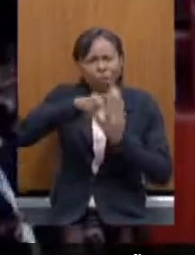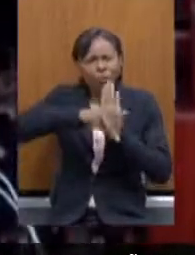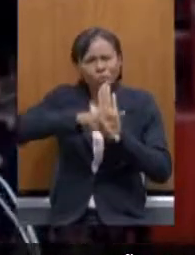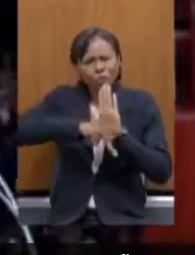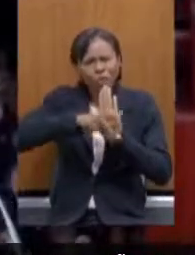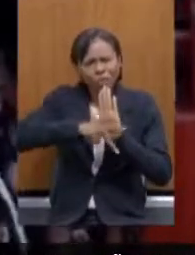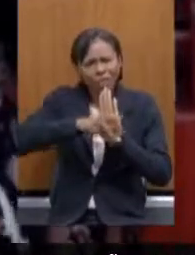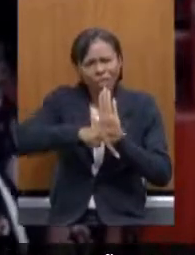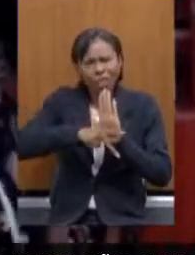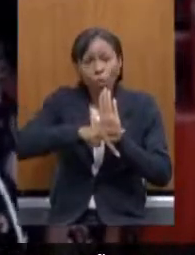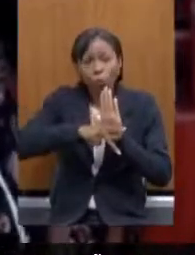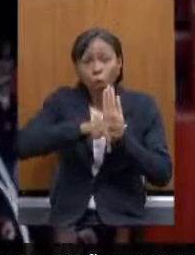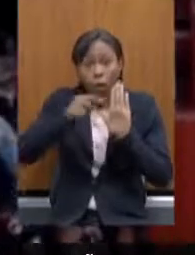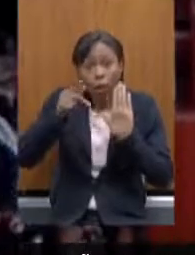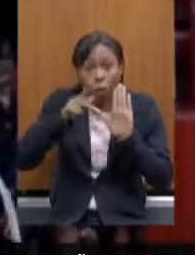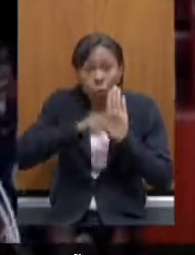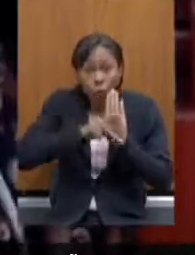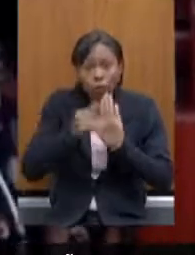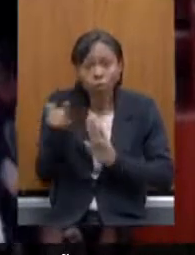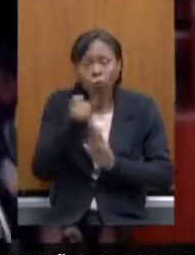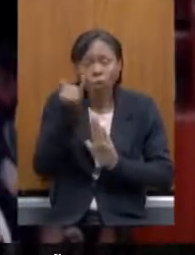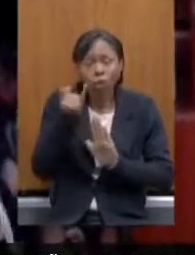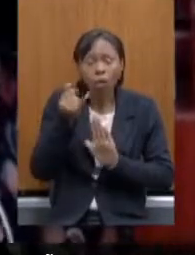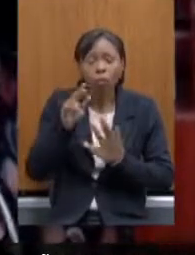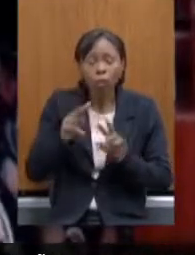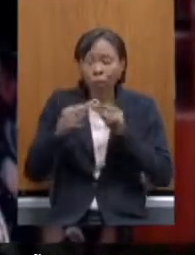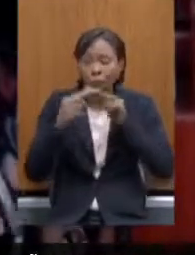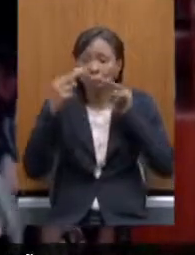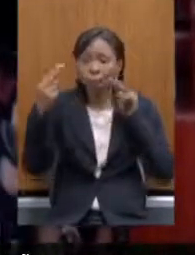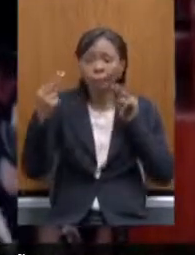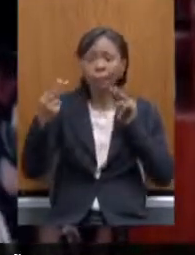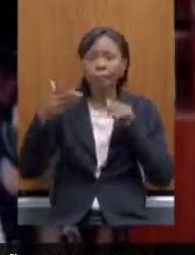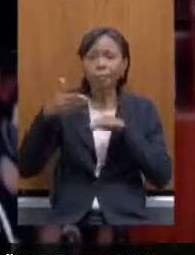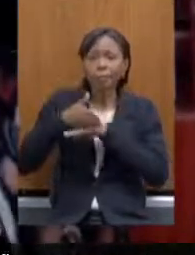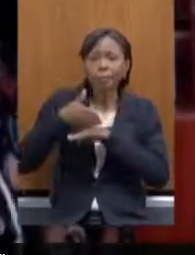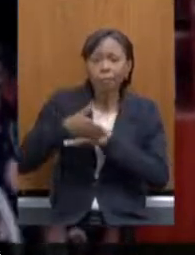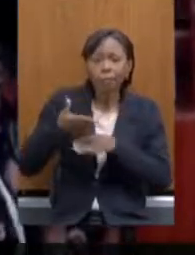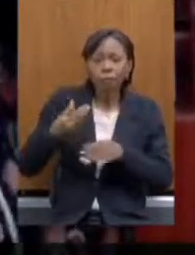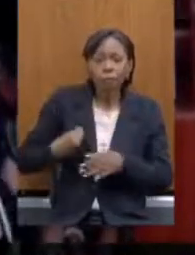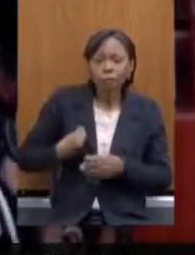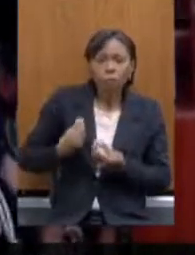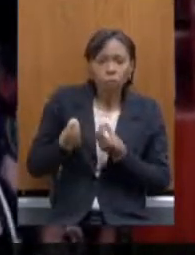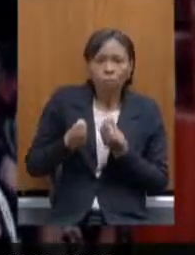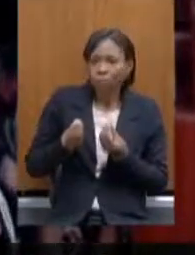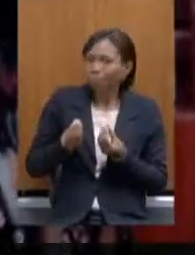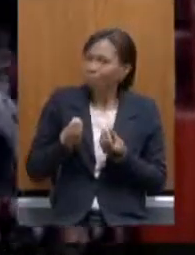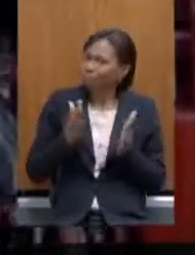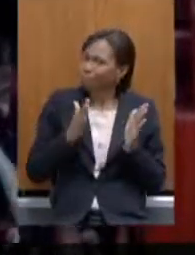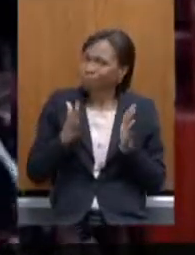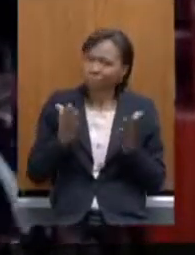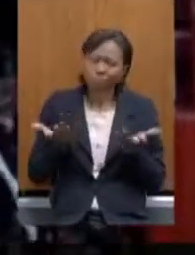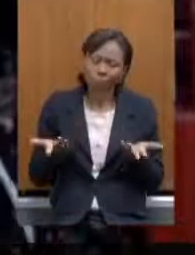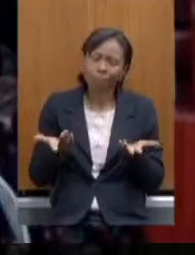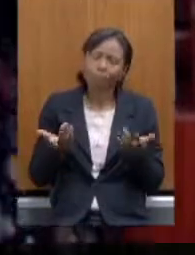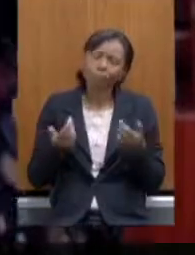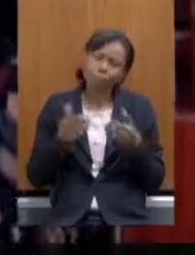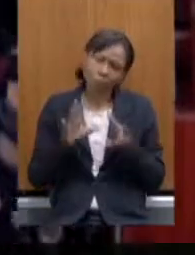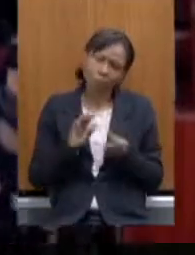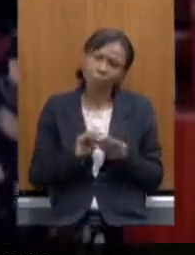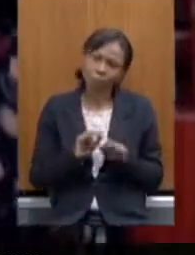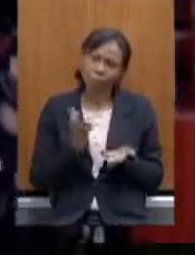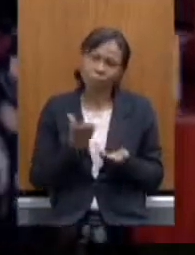dessa magnitude com esse processo de participação que a gente tá tendo neste momento é isso